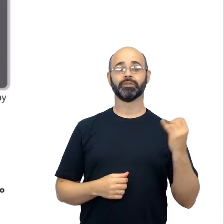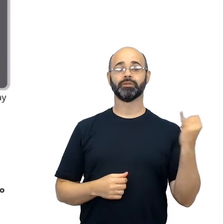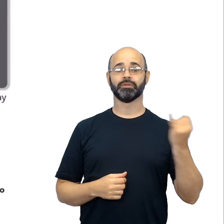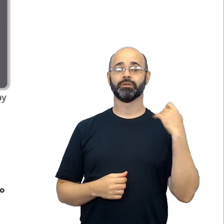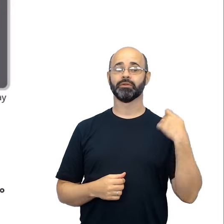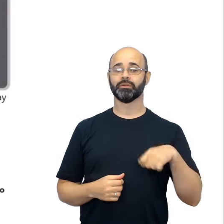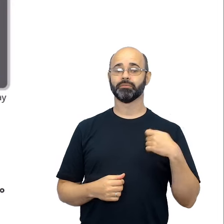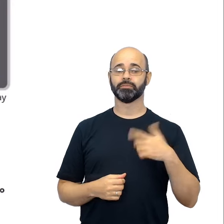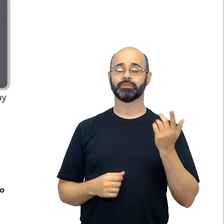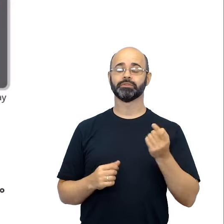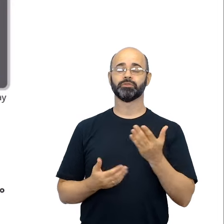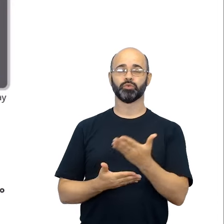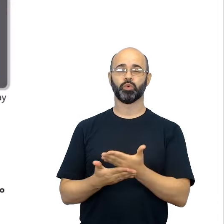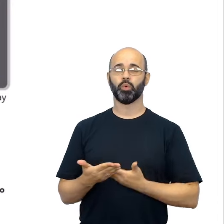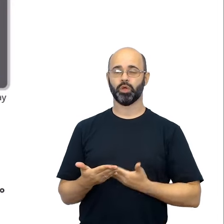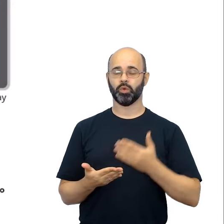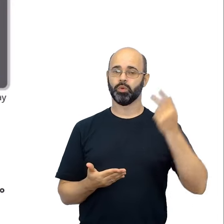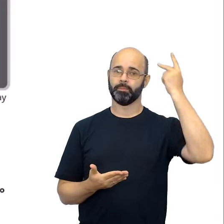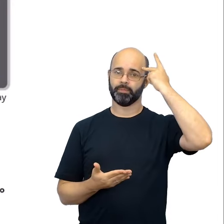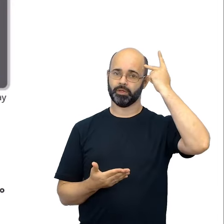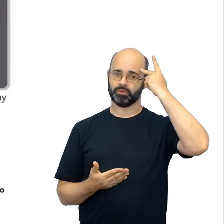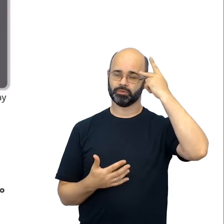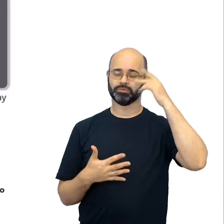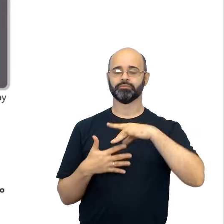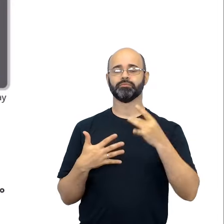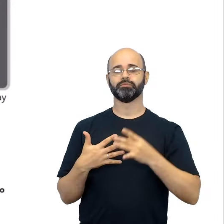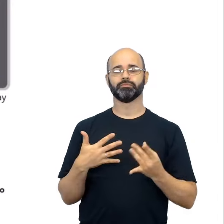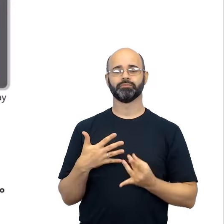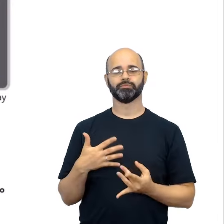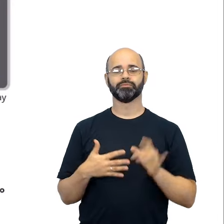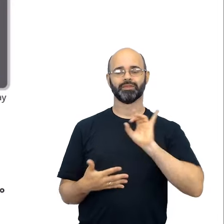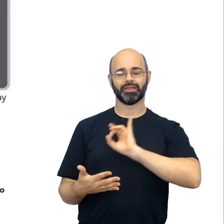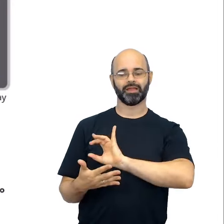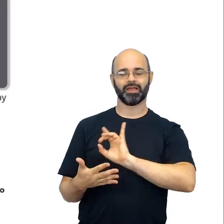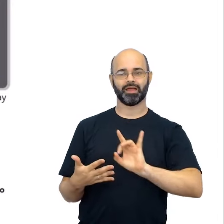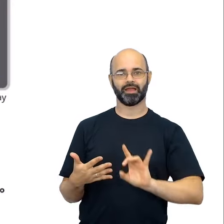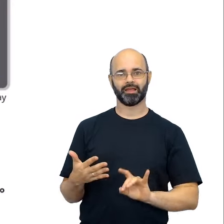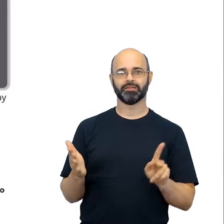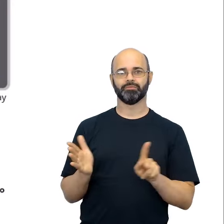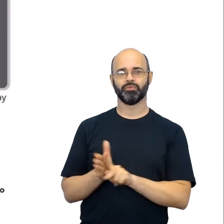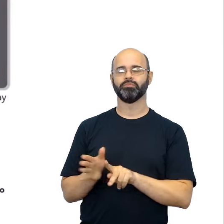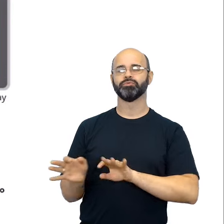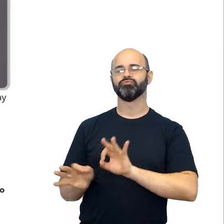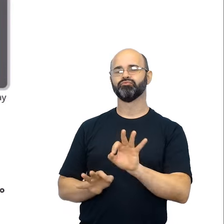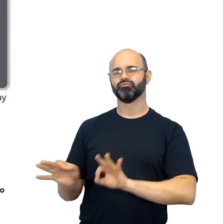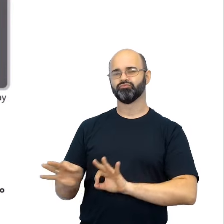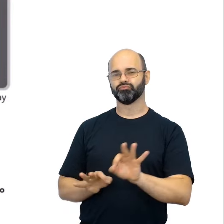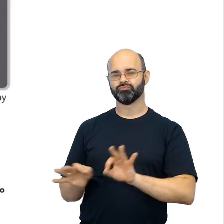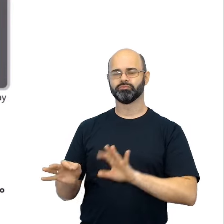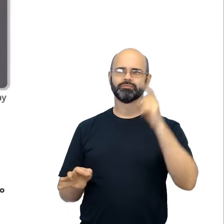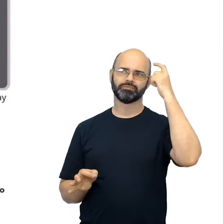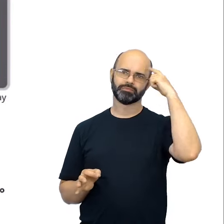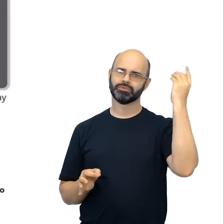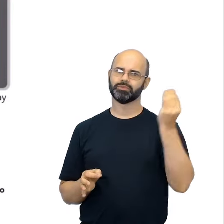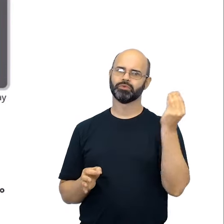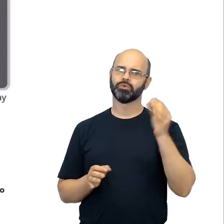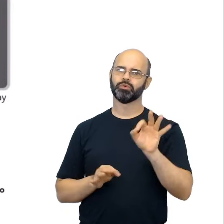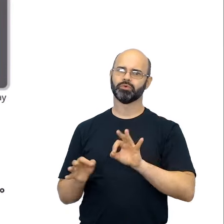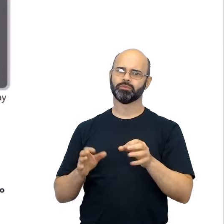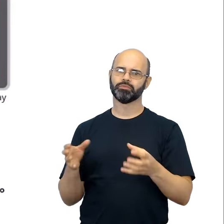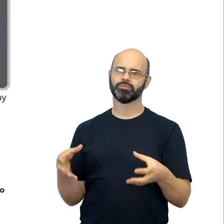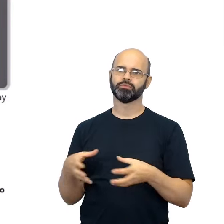essenciais do currículo paulista de cada disciplina envolvida no projeto, um planejamento, né, como planejar coletivamente essa